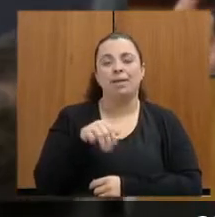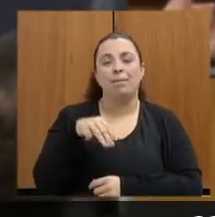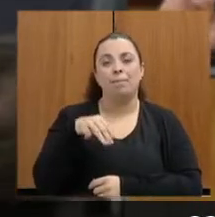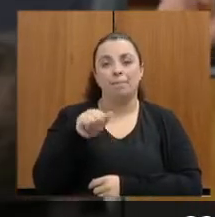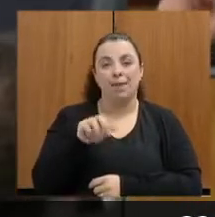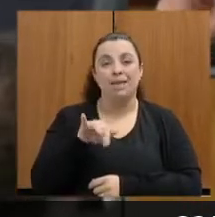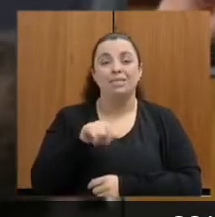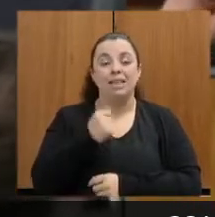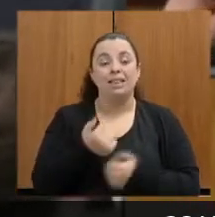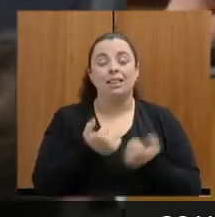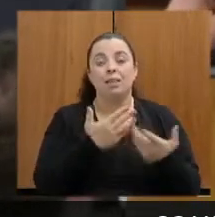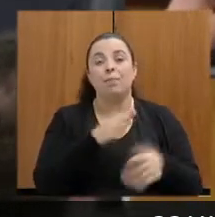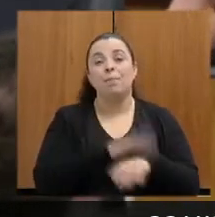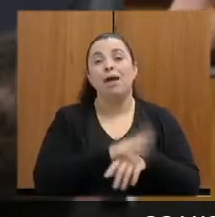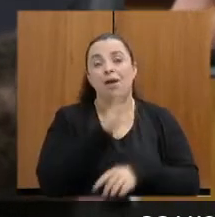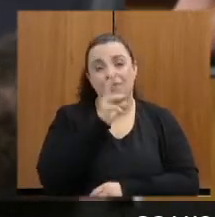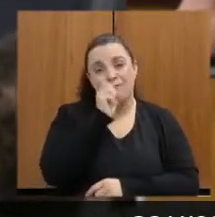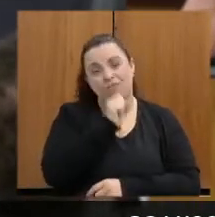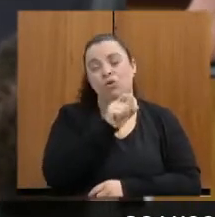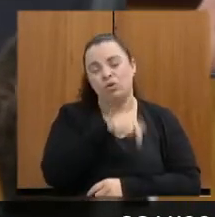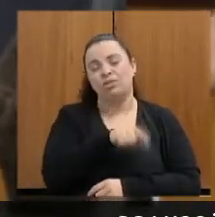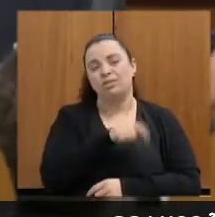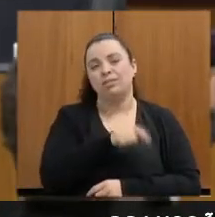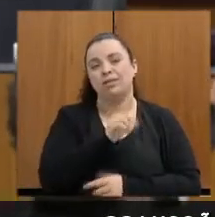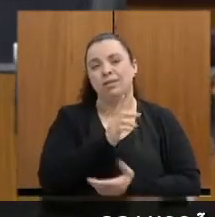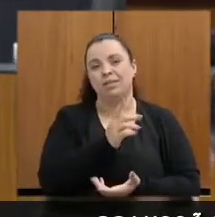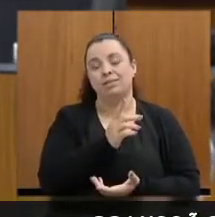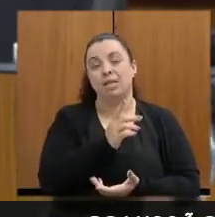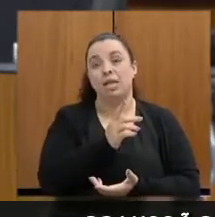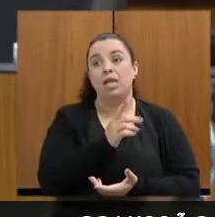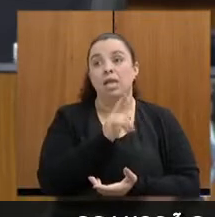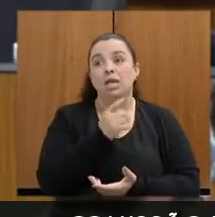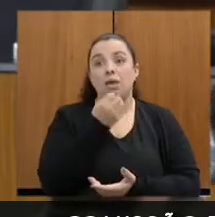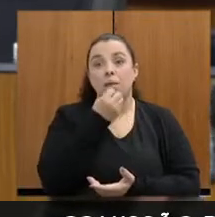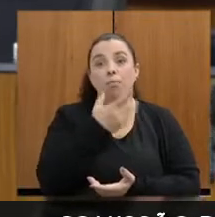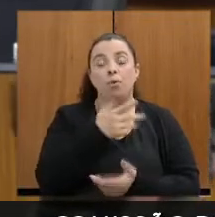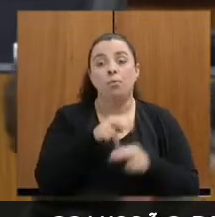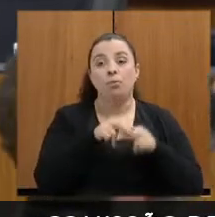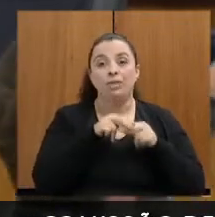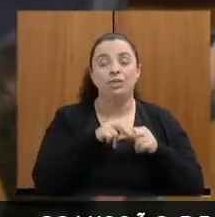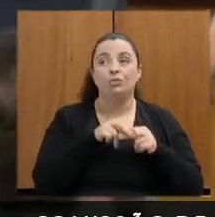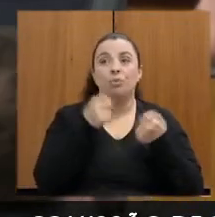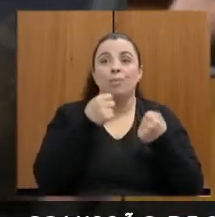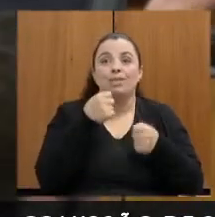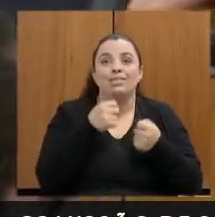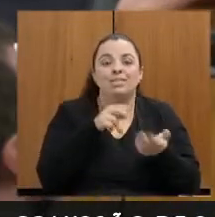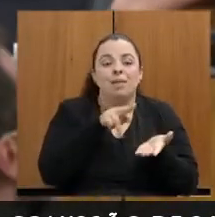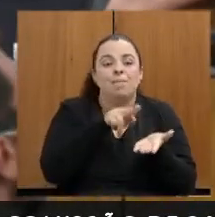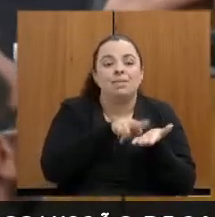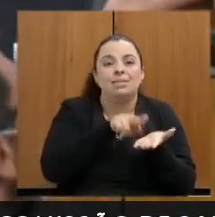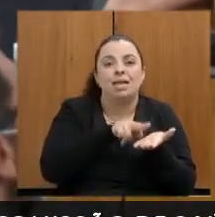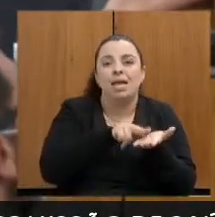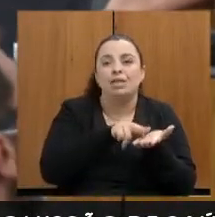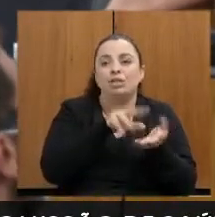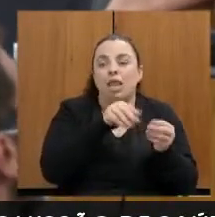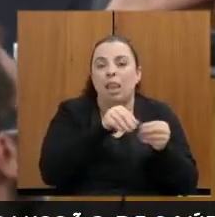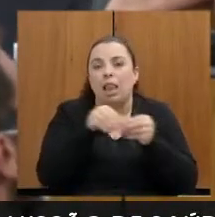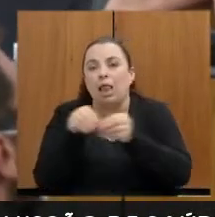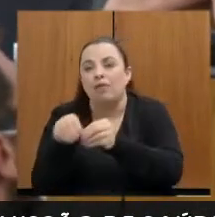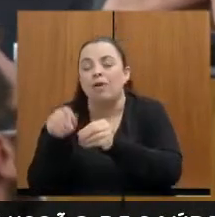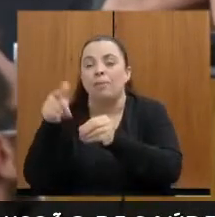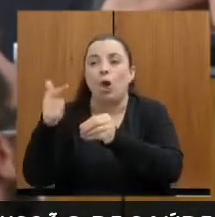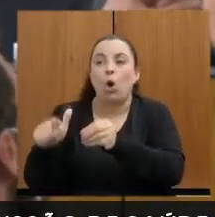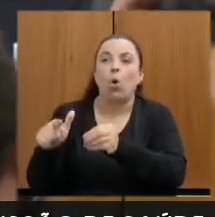fortalecimento importante que além de lhe poder resolver o problema dele local sem ter que transferir paciente para Polo de micro de